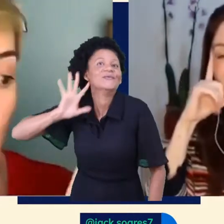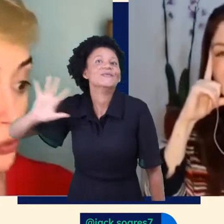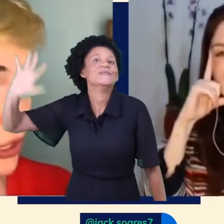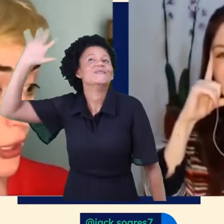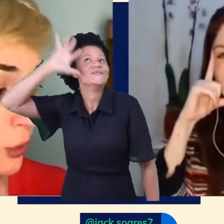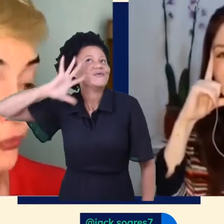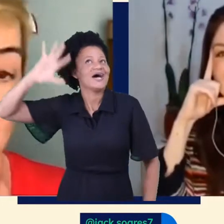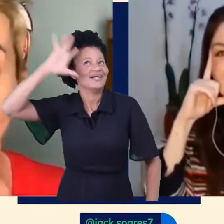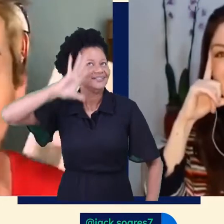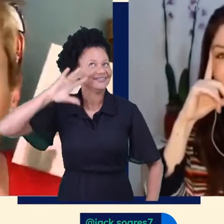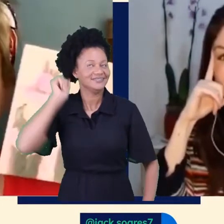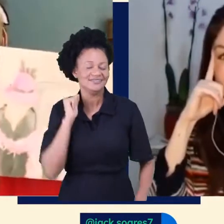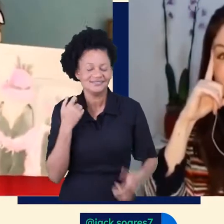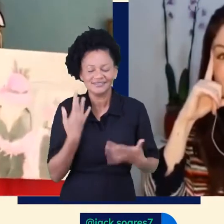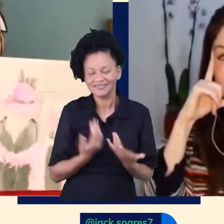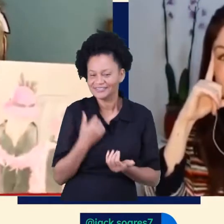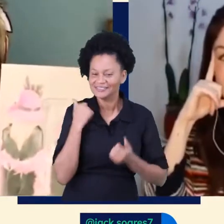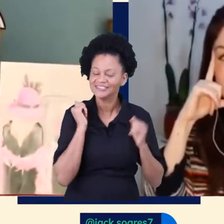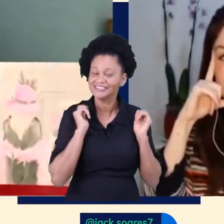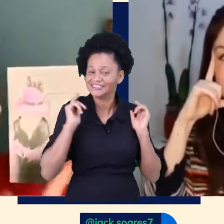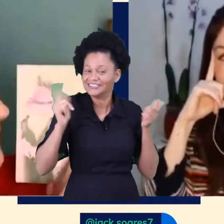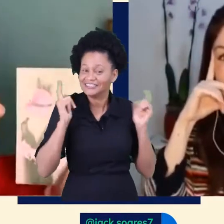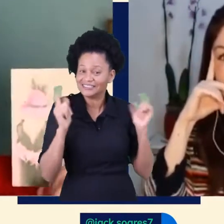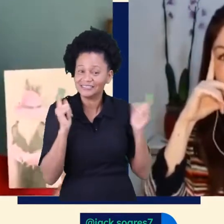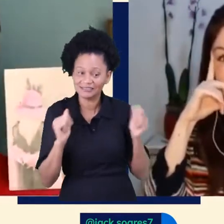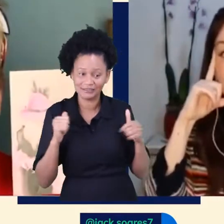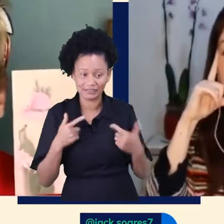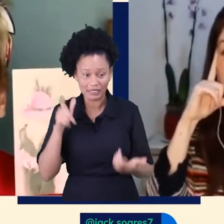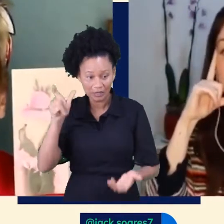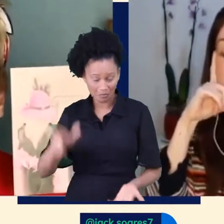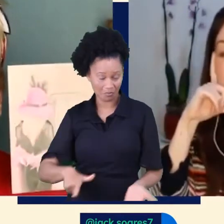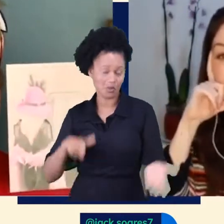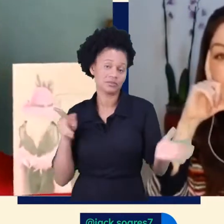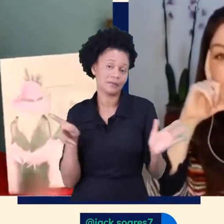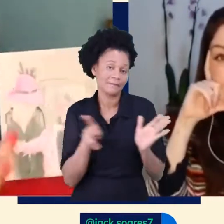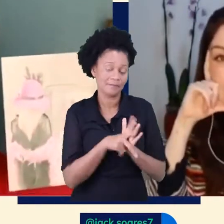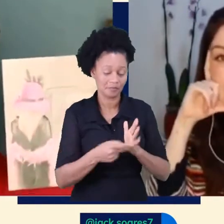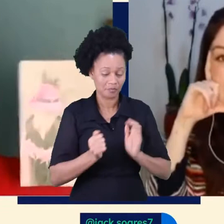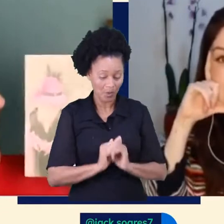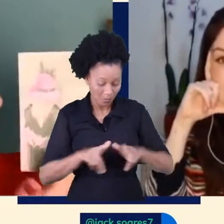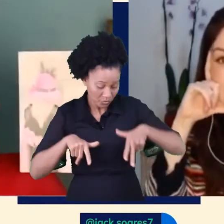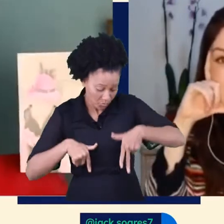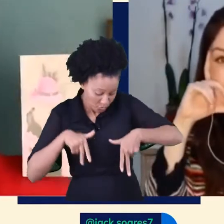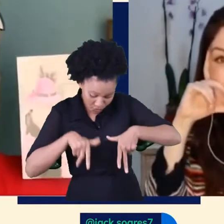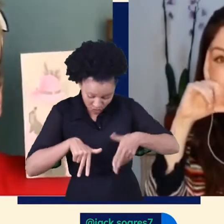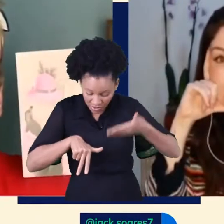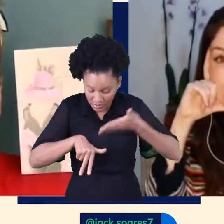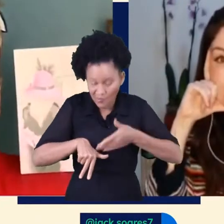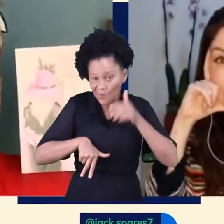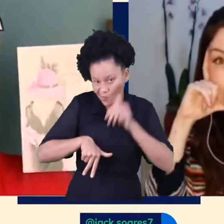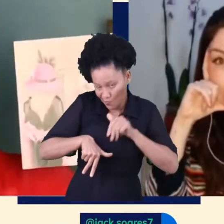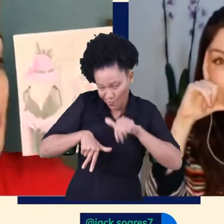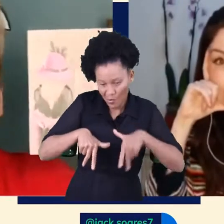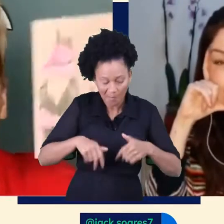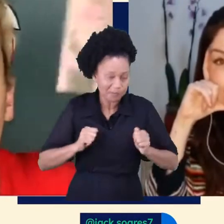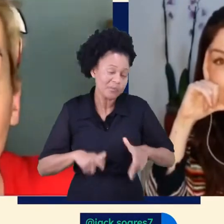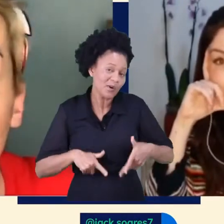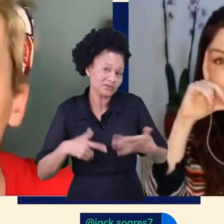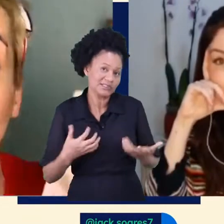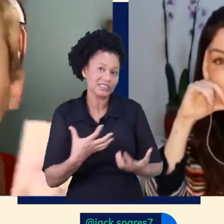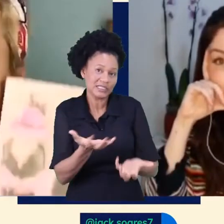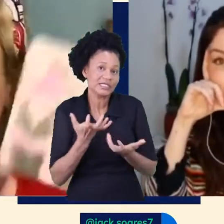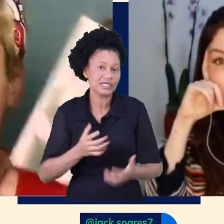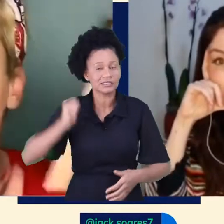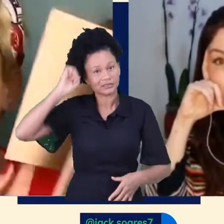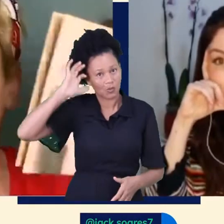se identifique com o gênero feminino? Pode ser. Pode ser que ele queira ser uma drag queen? Pode ser. Pode ser que queira ser transgênero? Pode